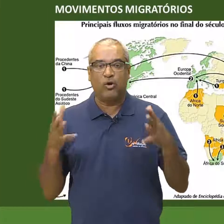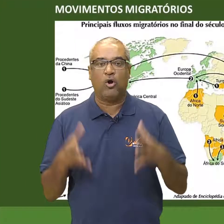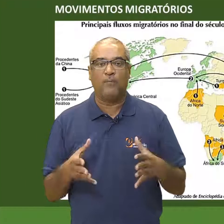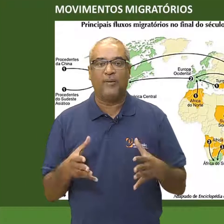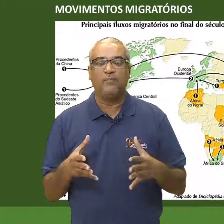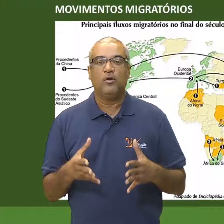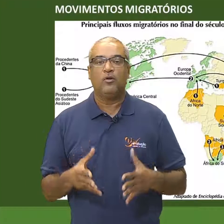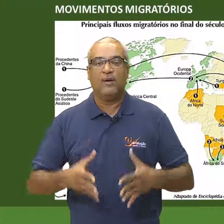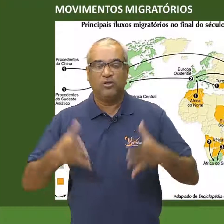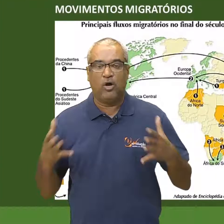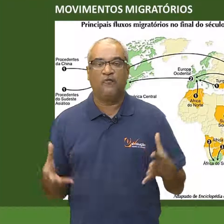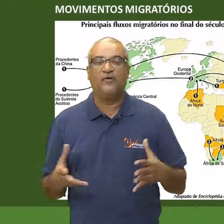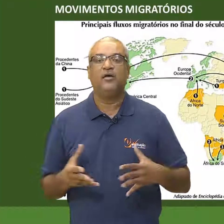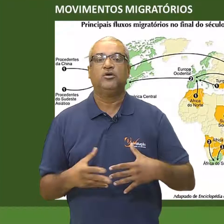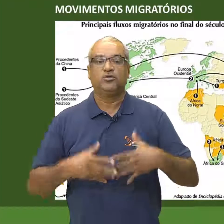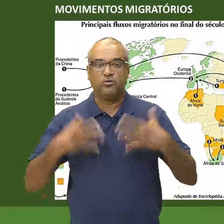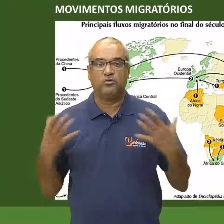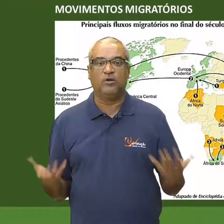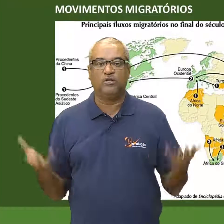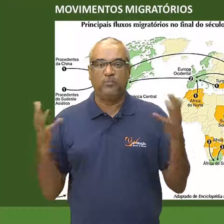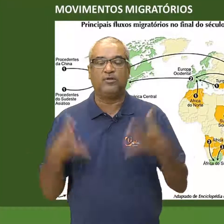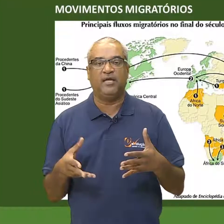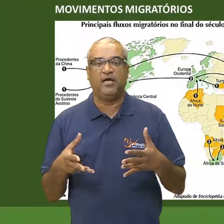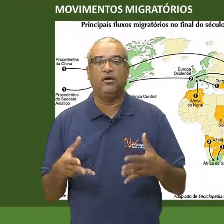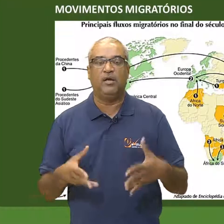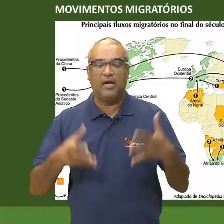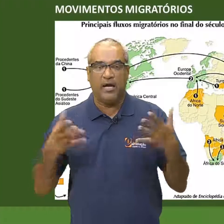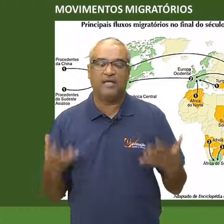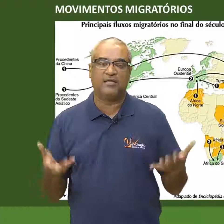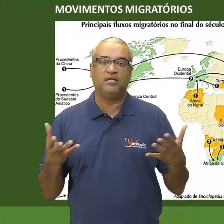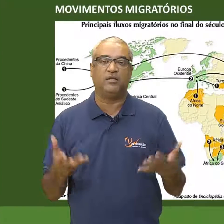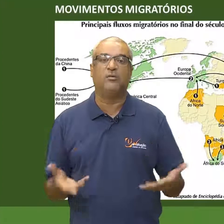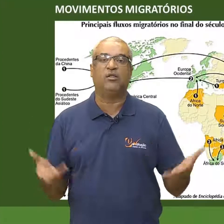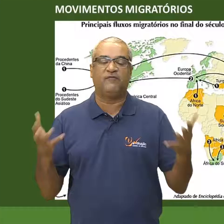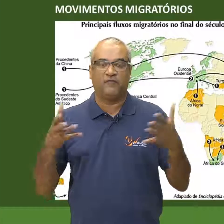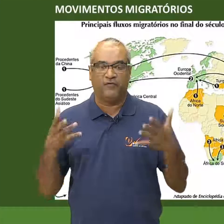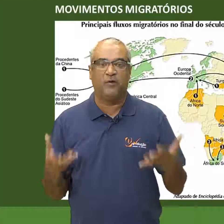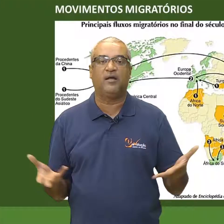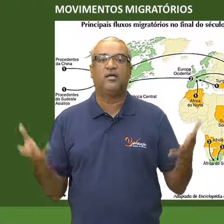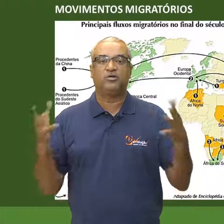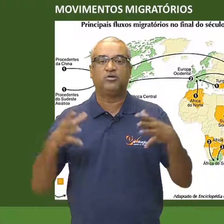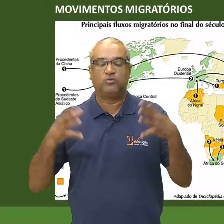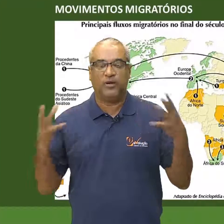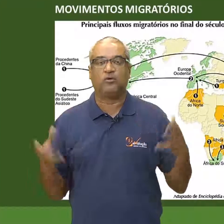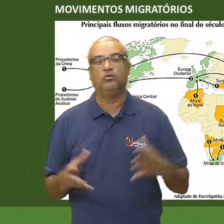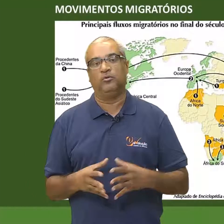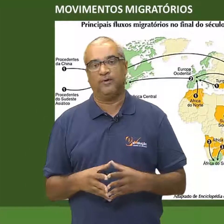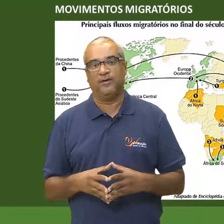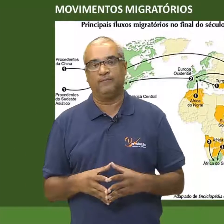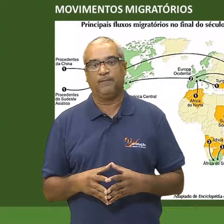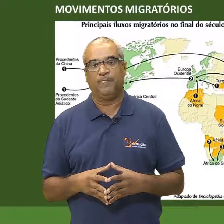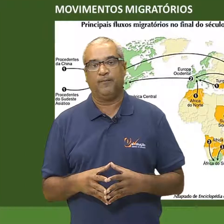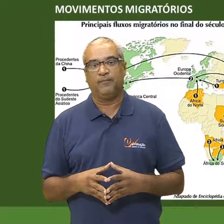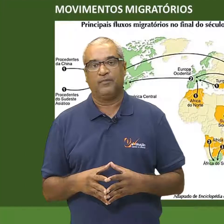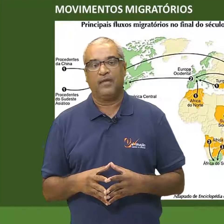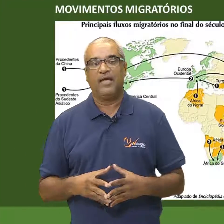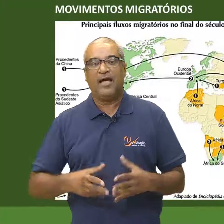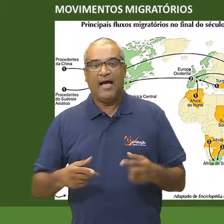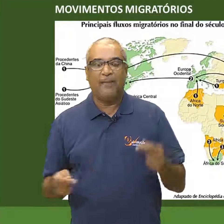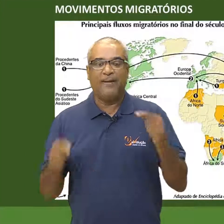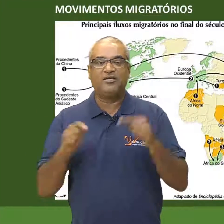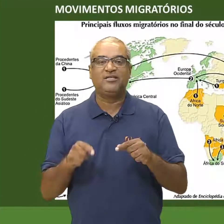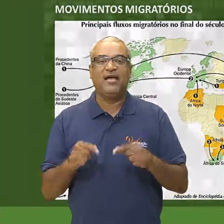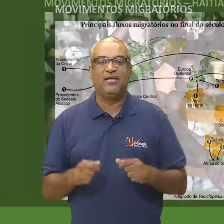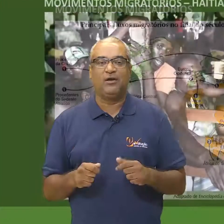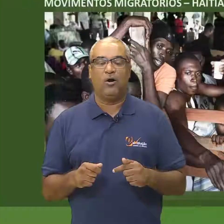dar à Europa uma nova estrutura de poder, até então uma nova forma de estrutura econômica.